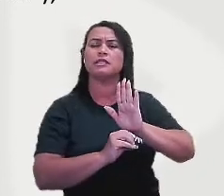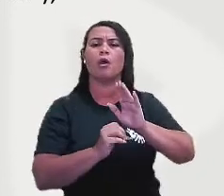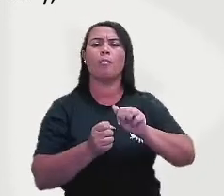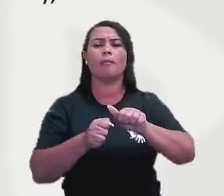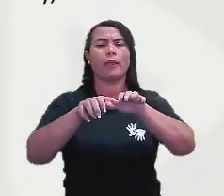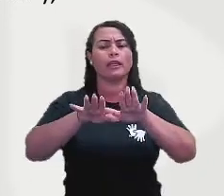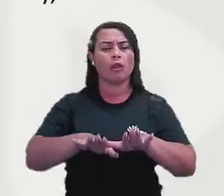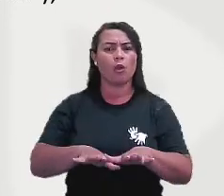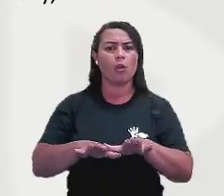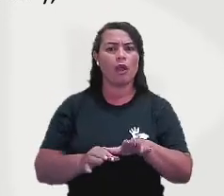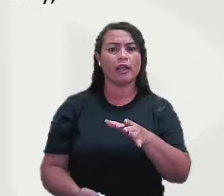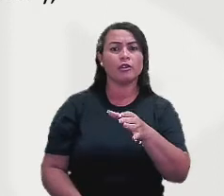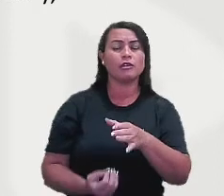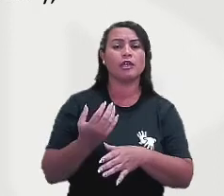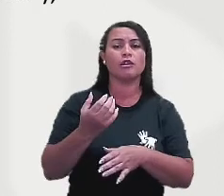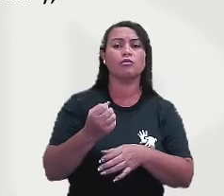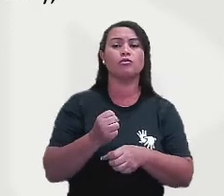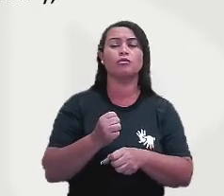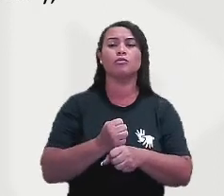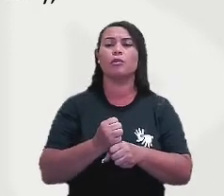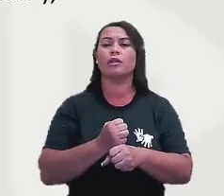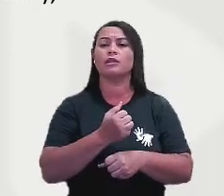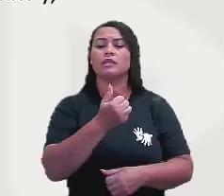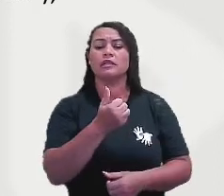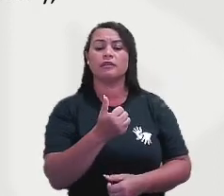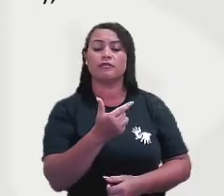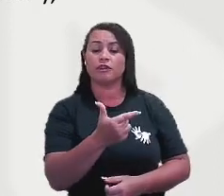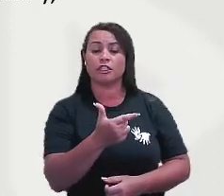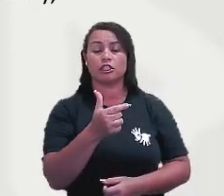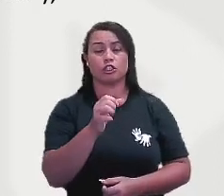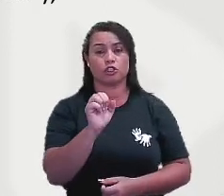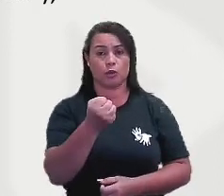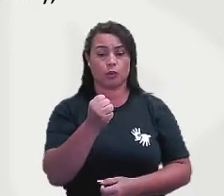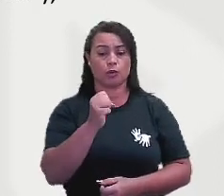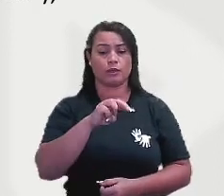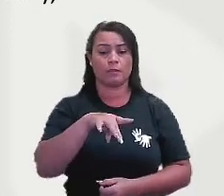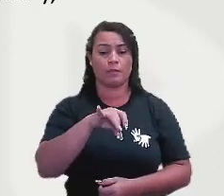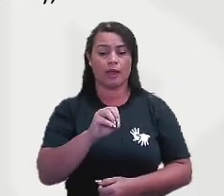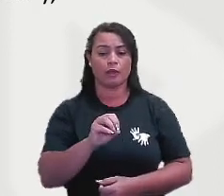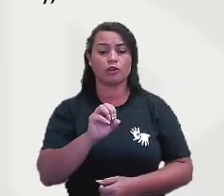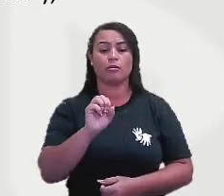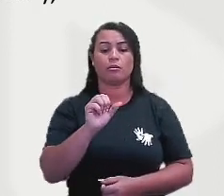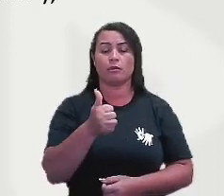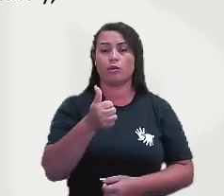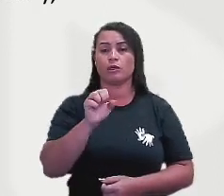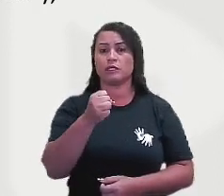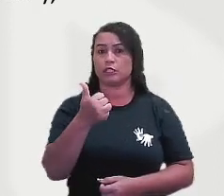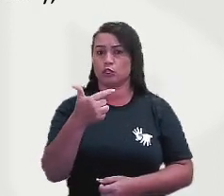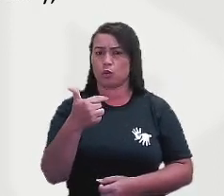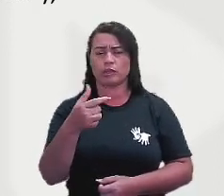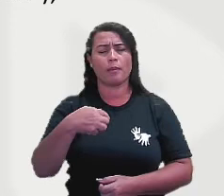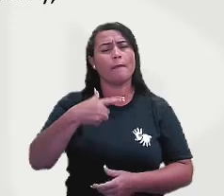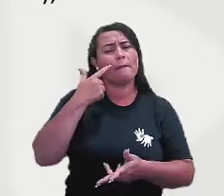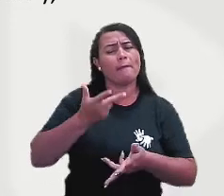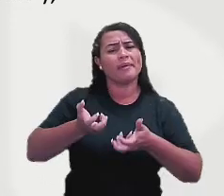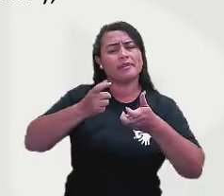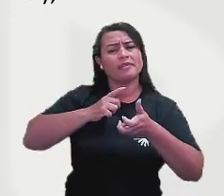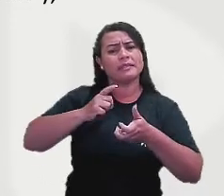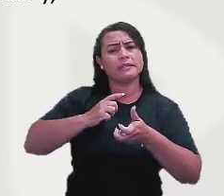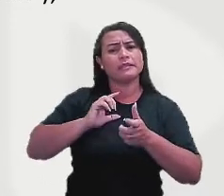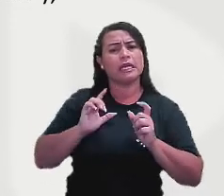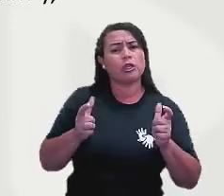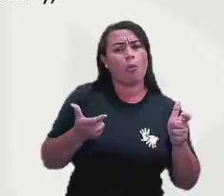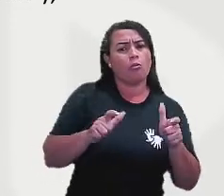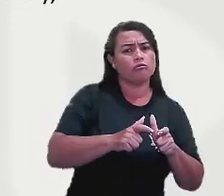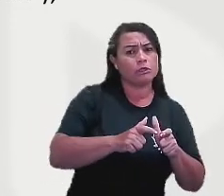28 de maio de 1812. Então, a gente percebe aí que a gente tinha uma situação, uma condição de povoado que